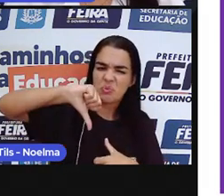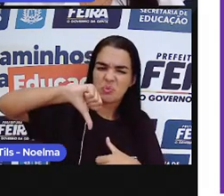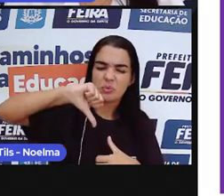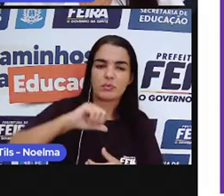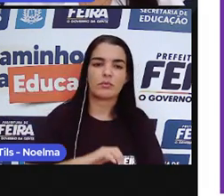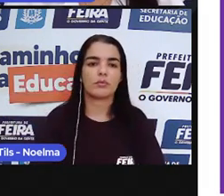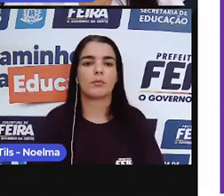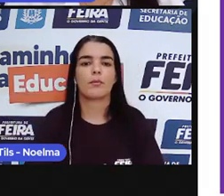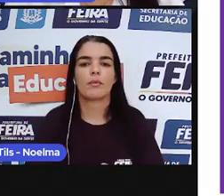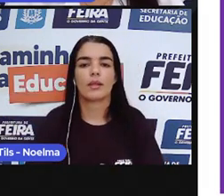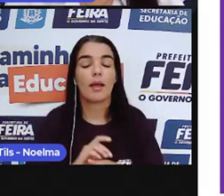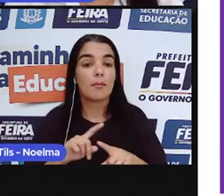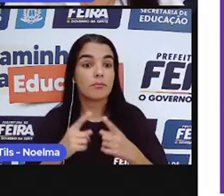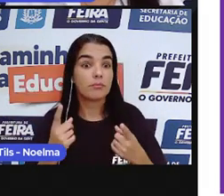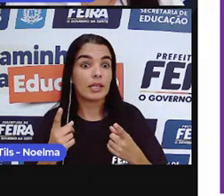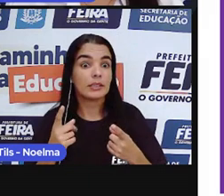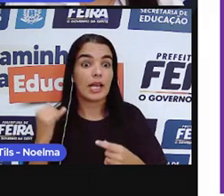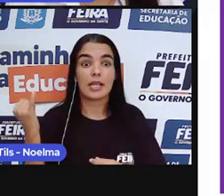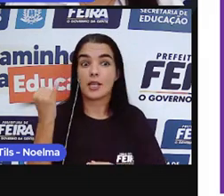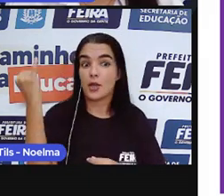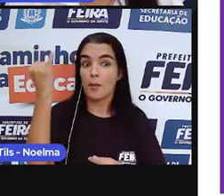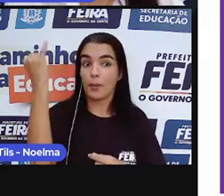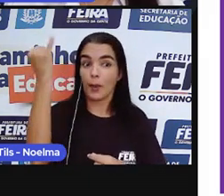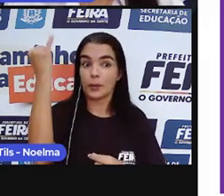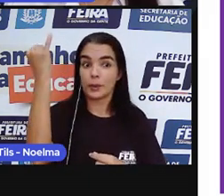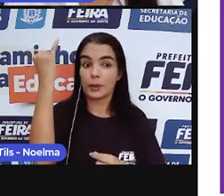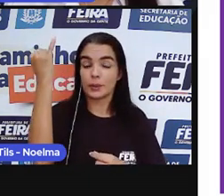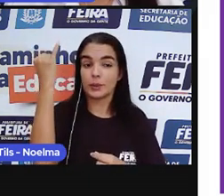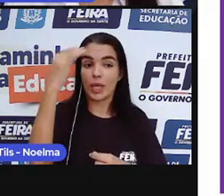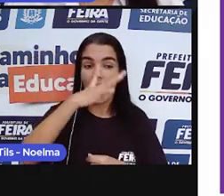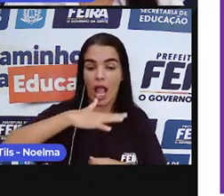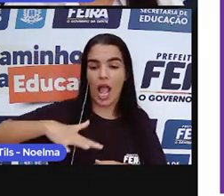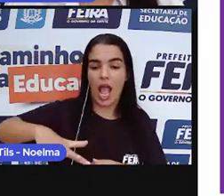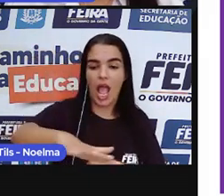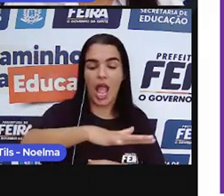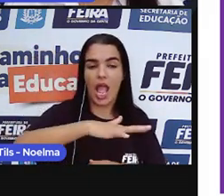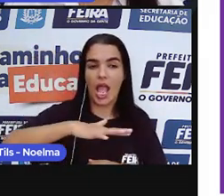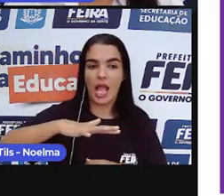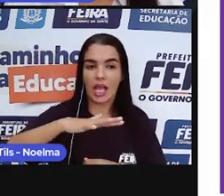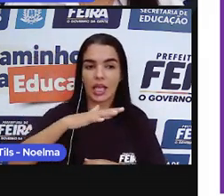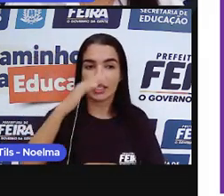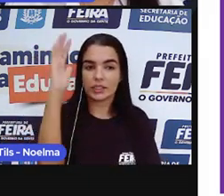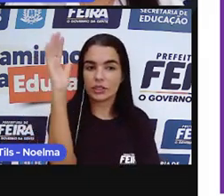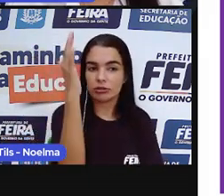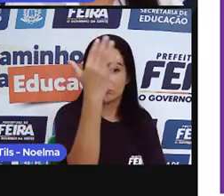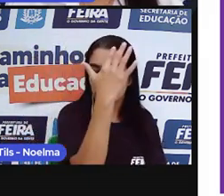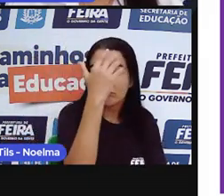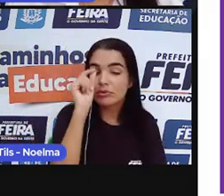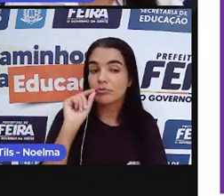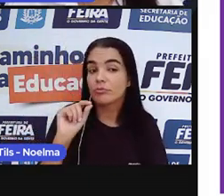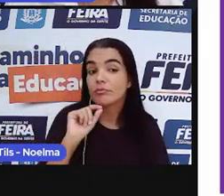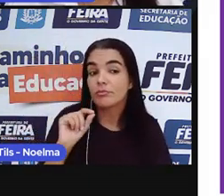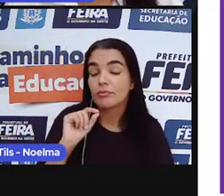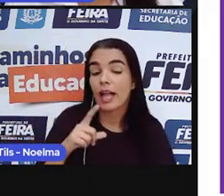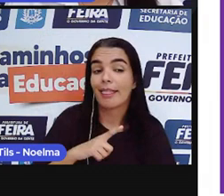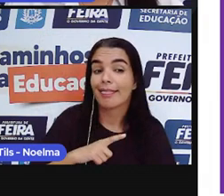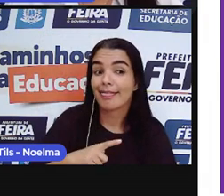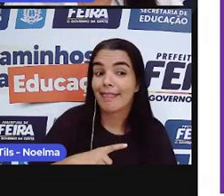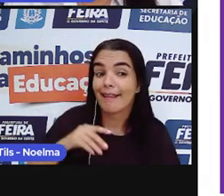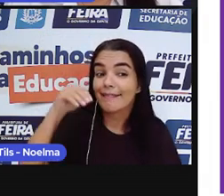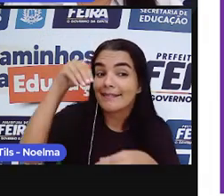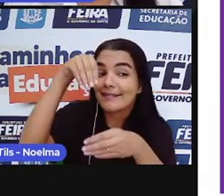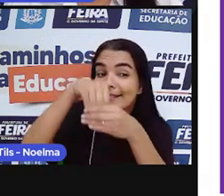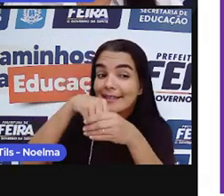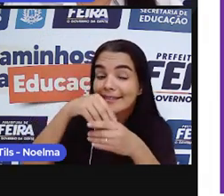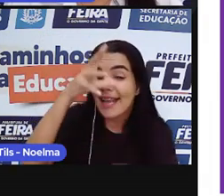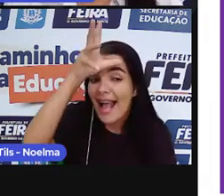Para além de toda a sua importância ecológica, a Amazônia ainda é o lar de grande parte dos povos indígenas. Não